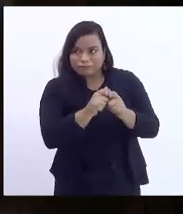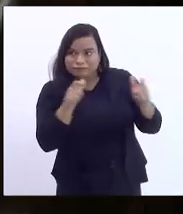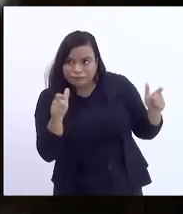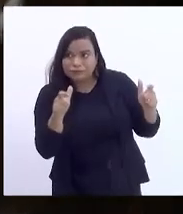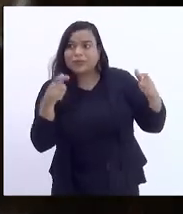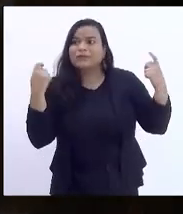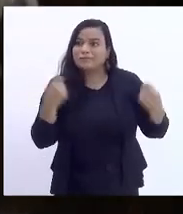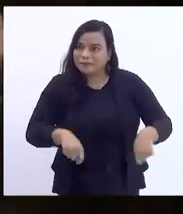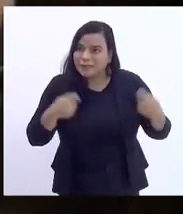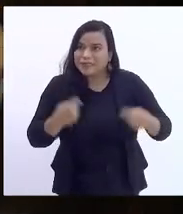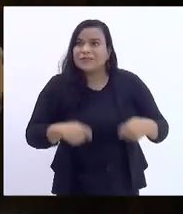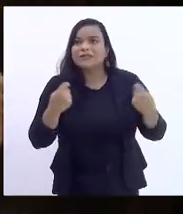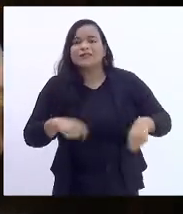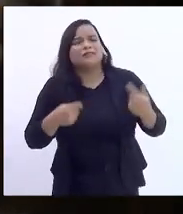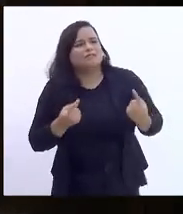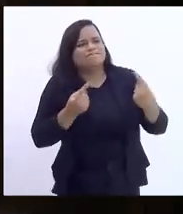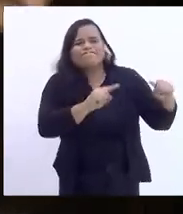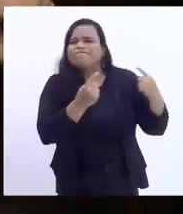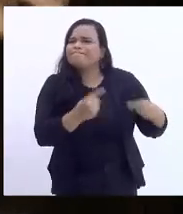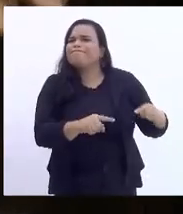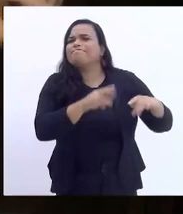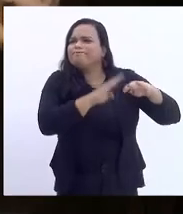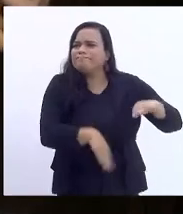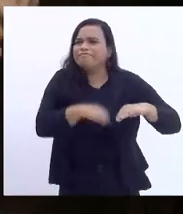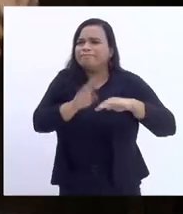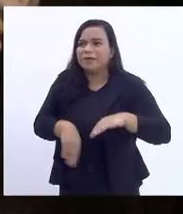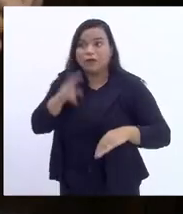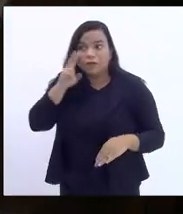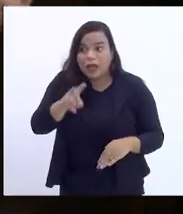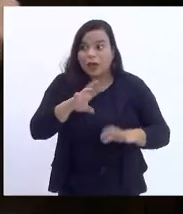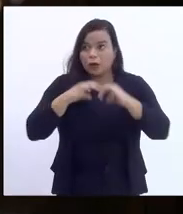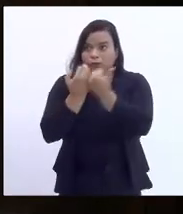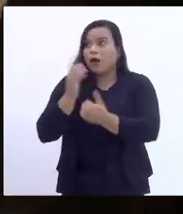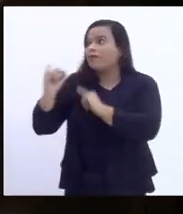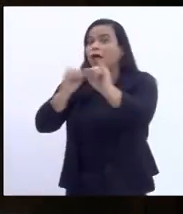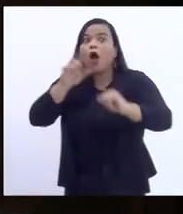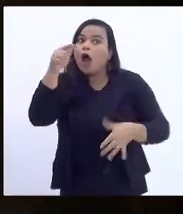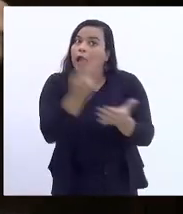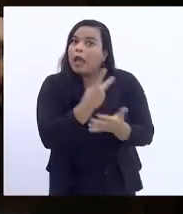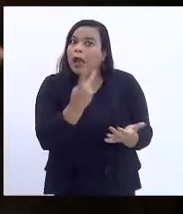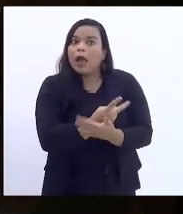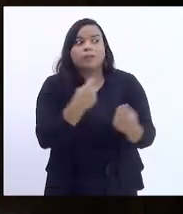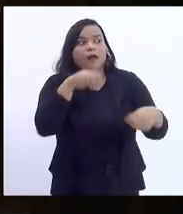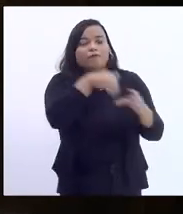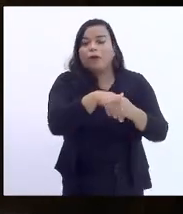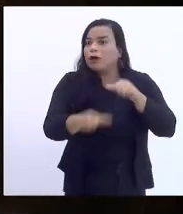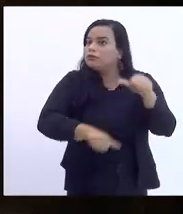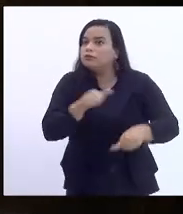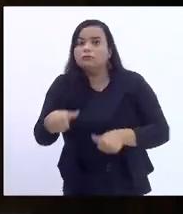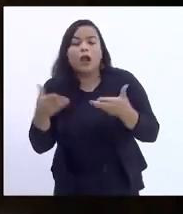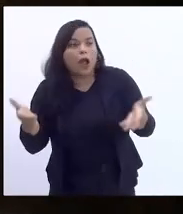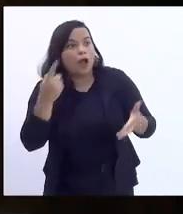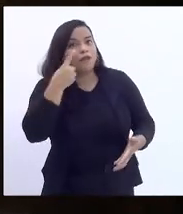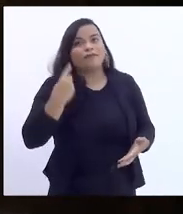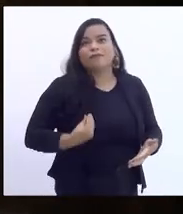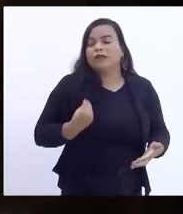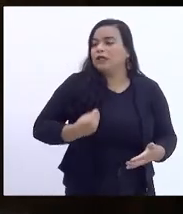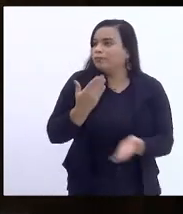temos que aí agora para dentro das Comunidades falou houve erro e o erro parece pagando pela vida